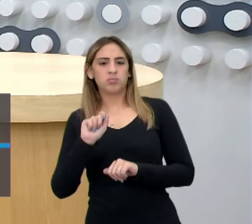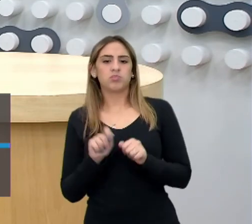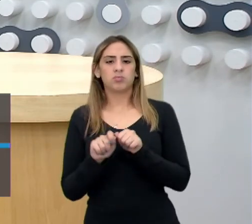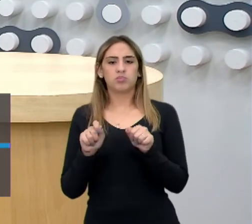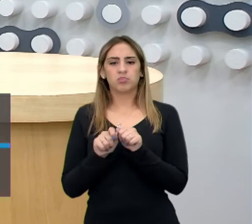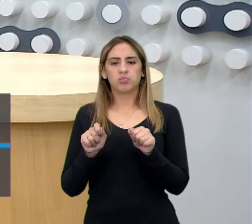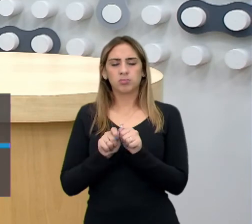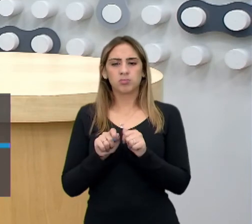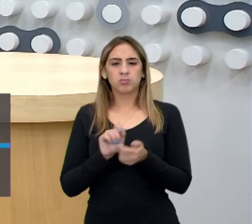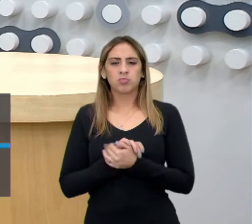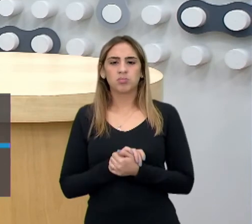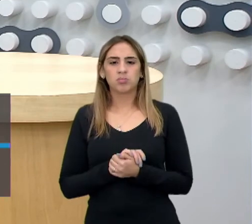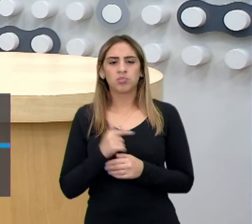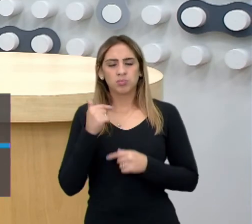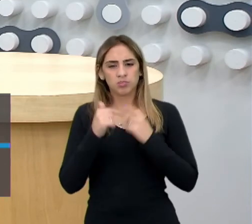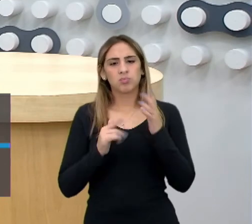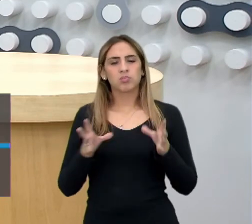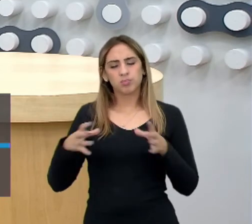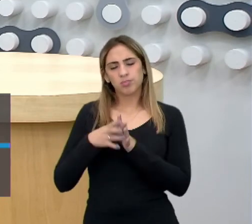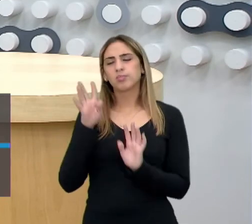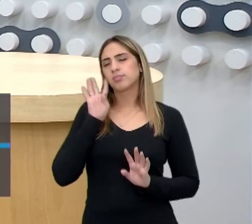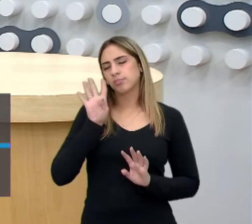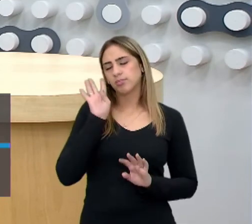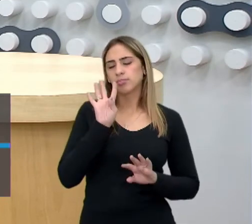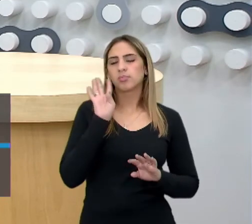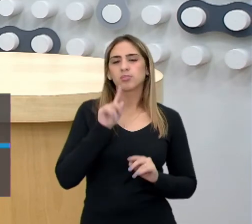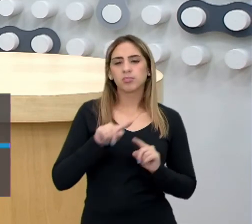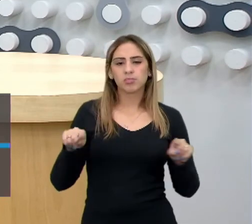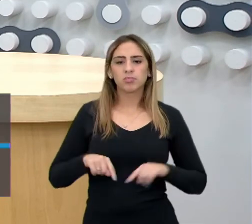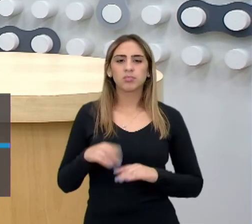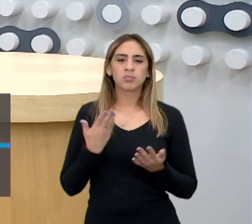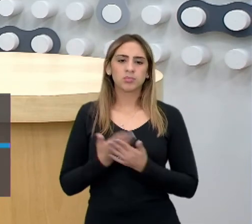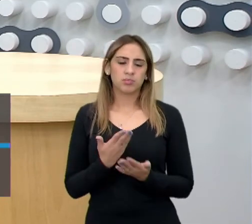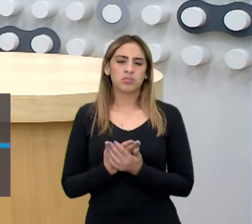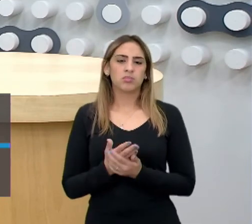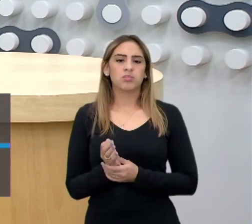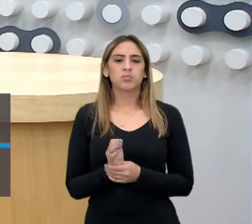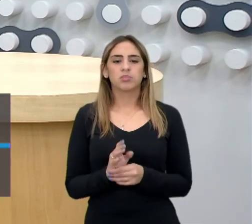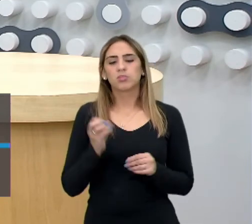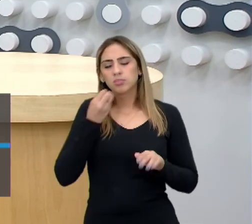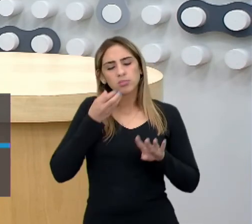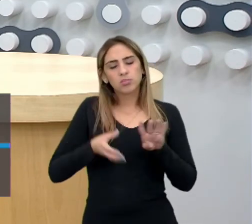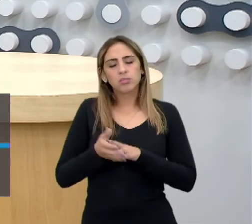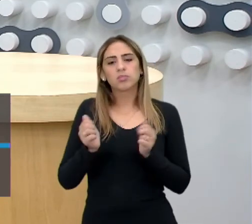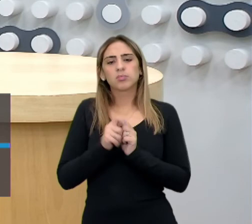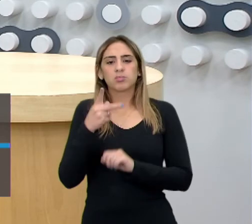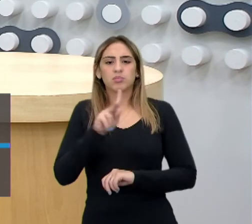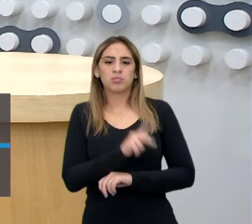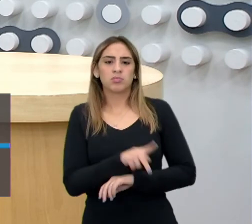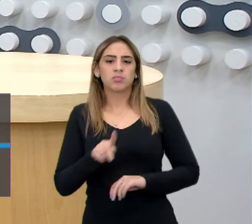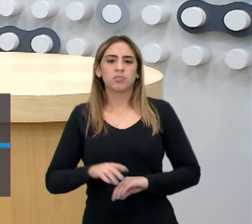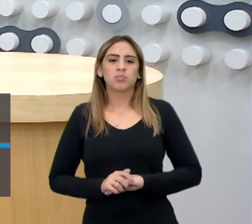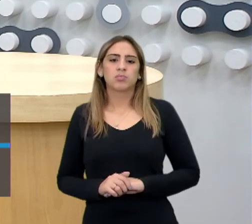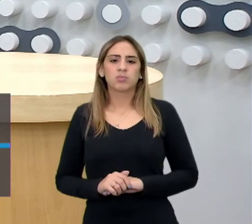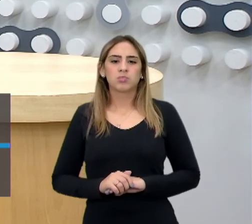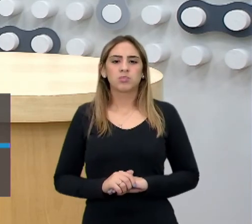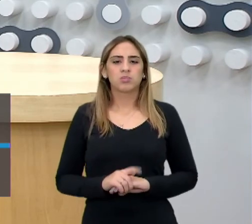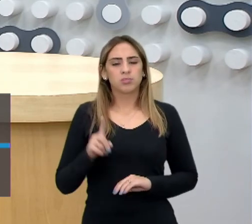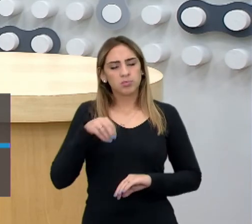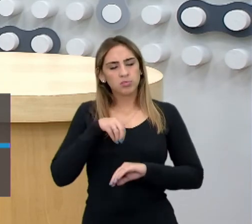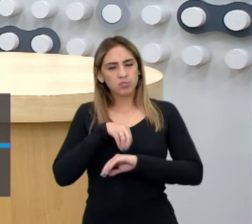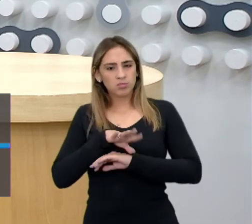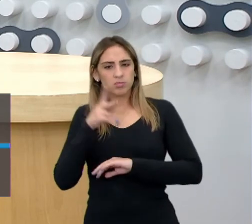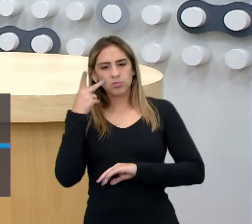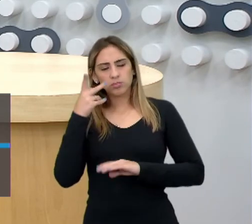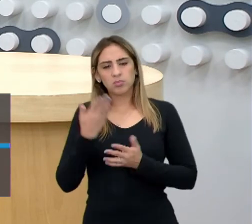aí um trabalho em grupo legal, né, na sala de aula, né, com orientação do seu professor. Então é uma sugestão aí